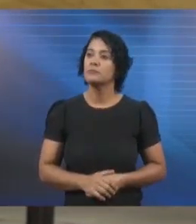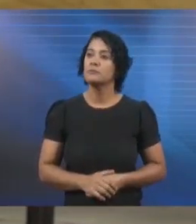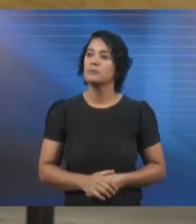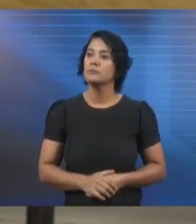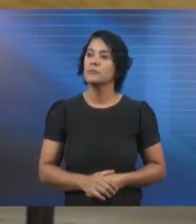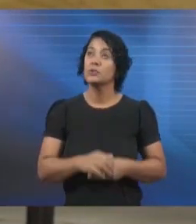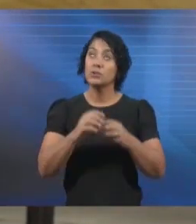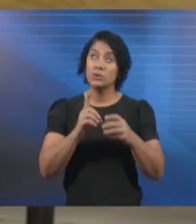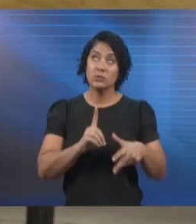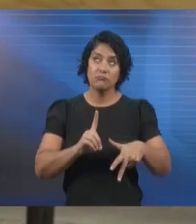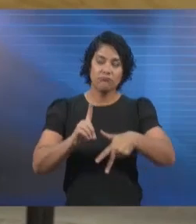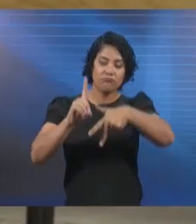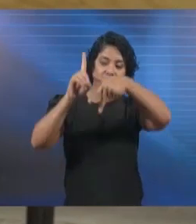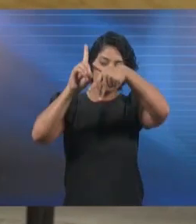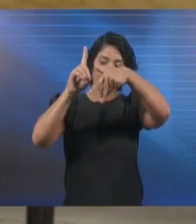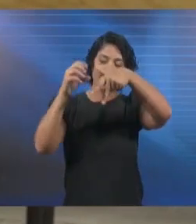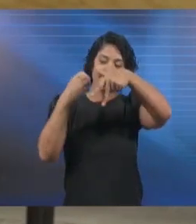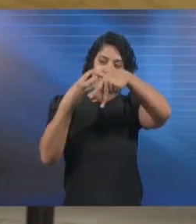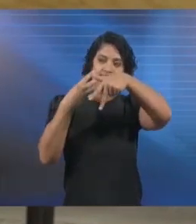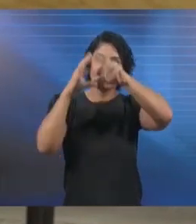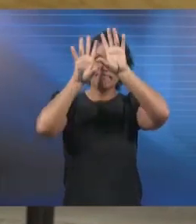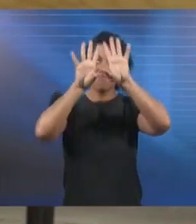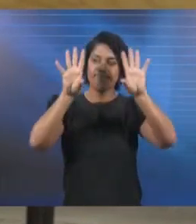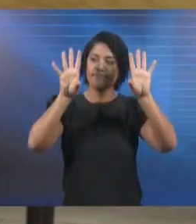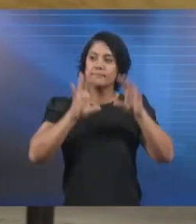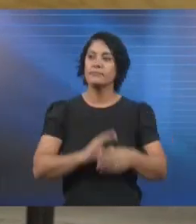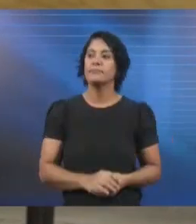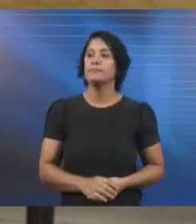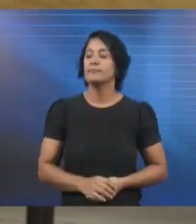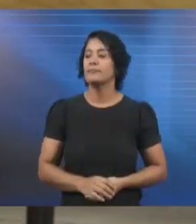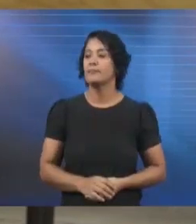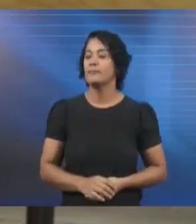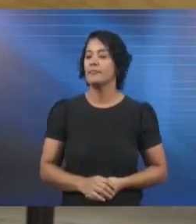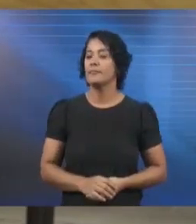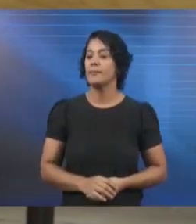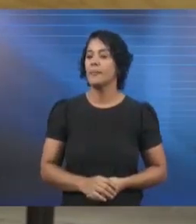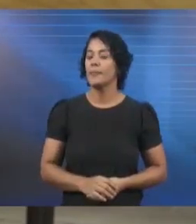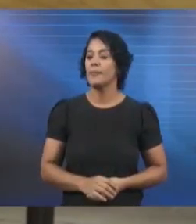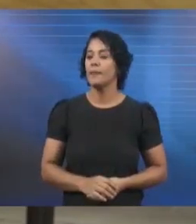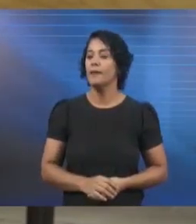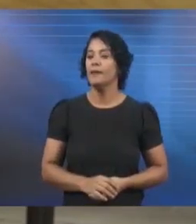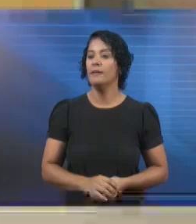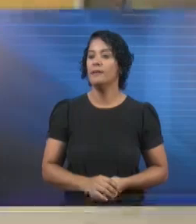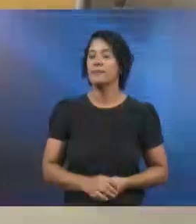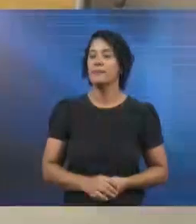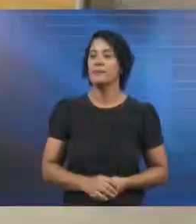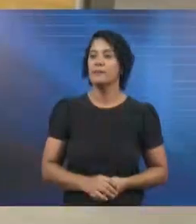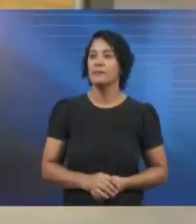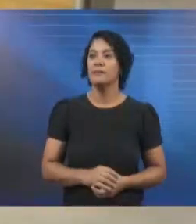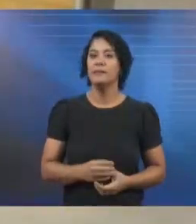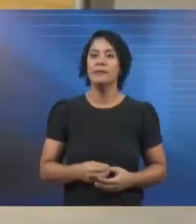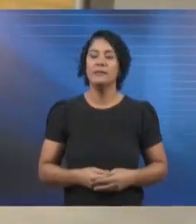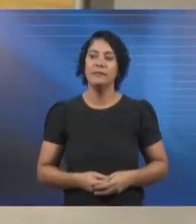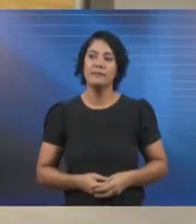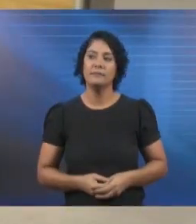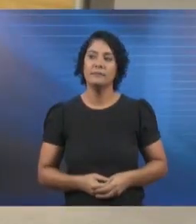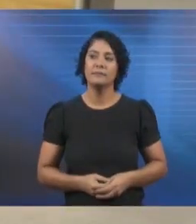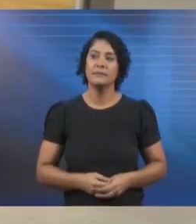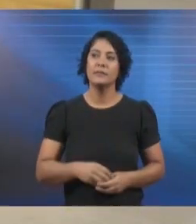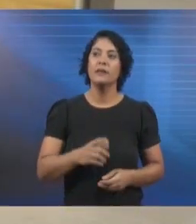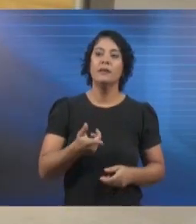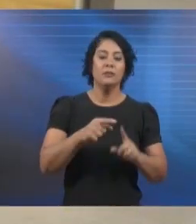recebido por Deus no plano superior Obrigado dando sequência os oradores no horário das